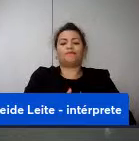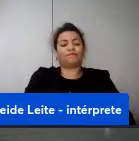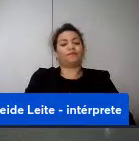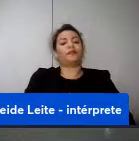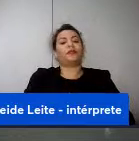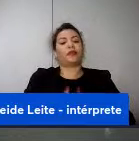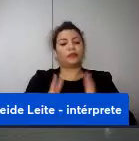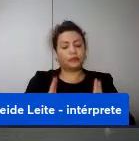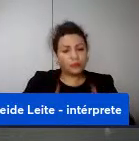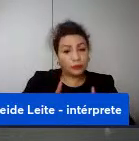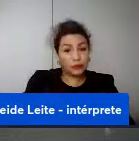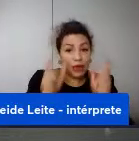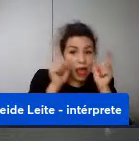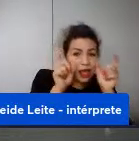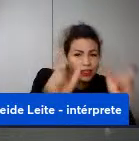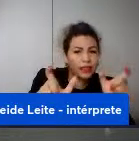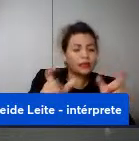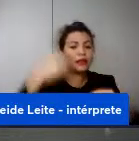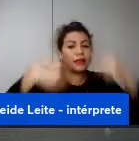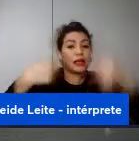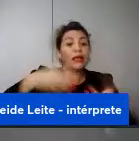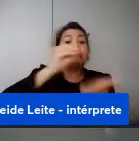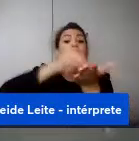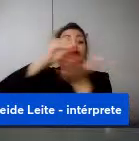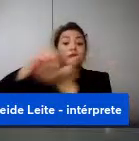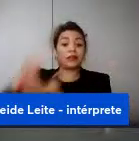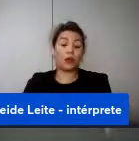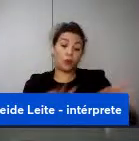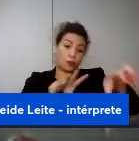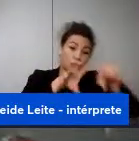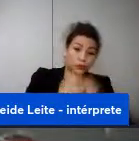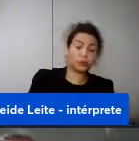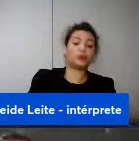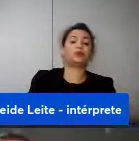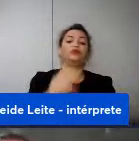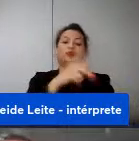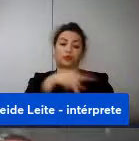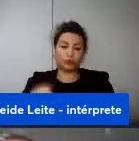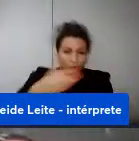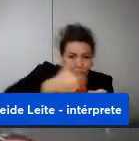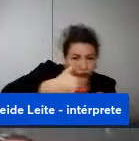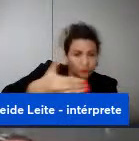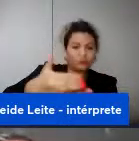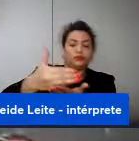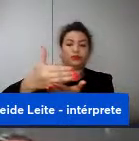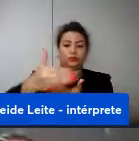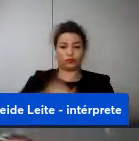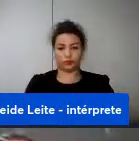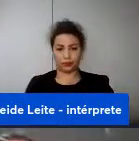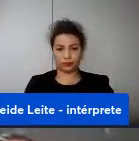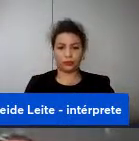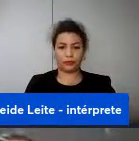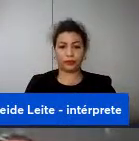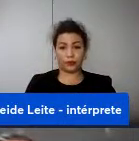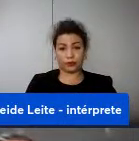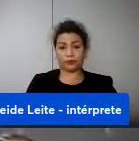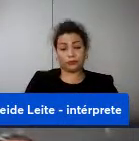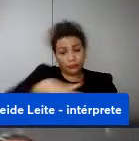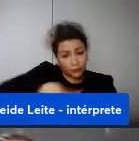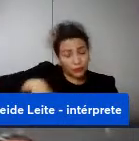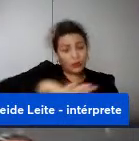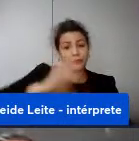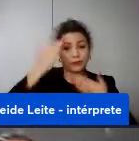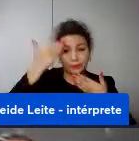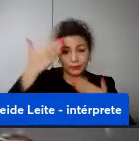e chamando atenção para a necessidade da formação inicial dos professores nesse campo. Então, muito